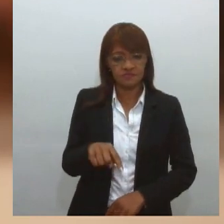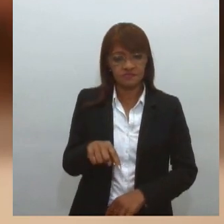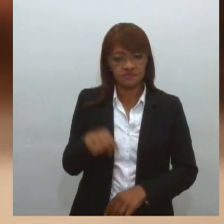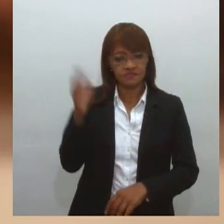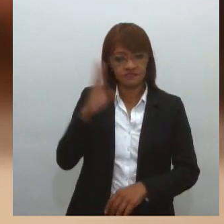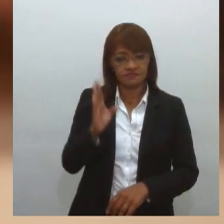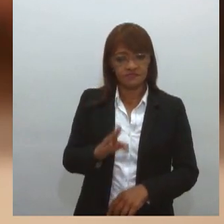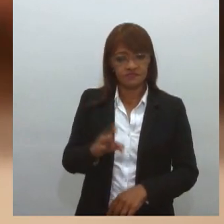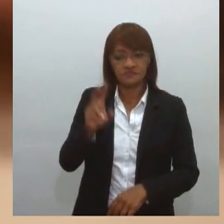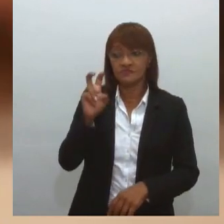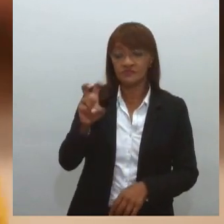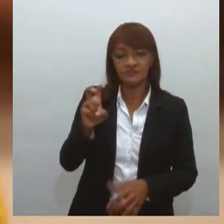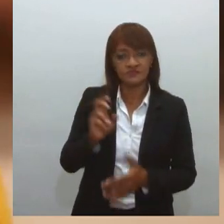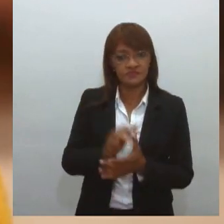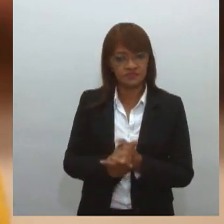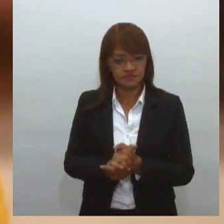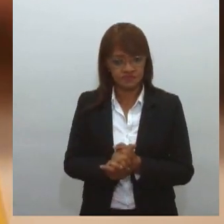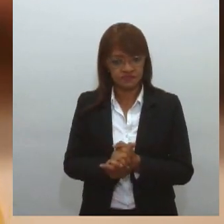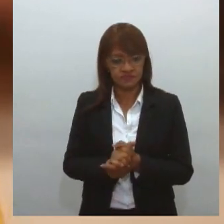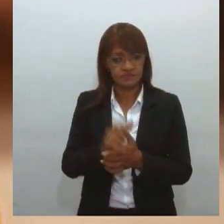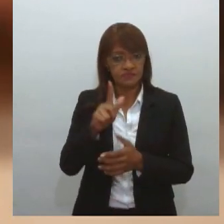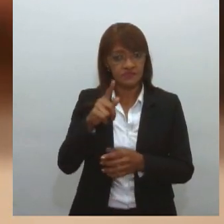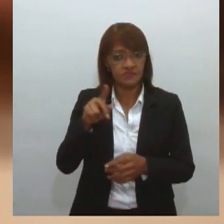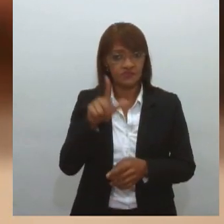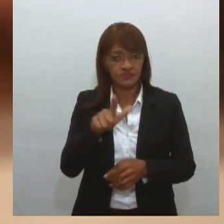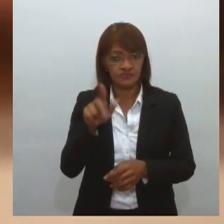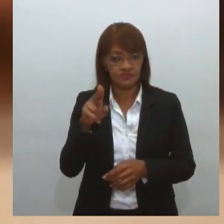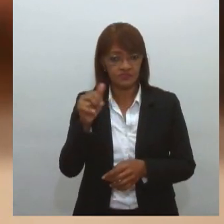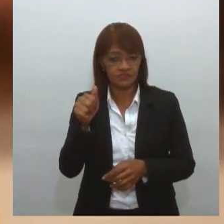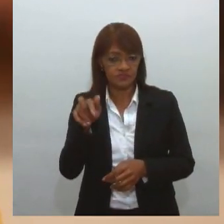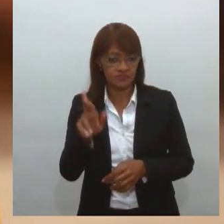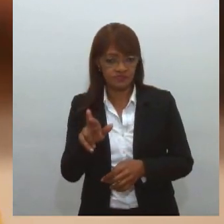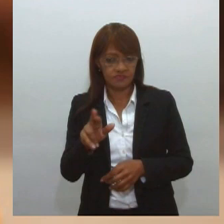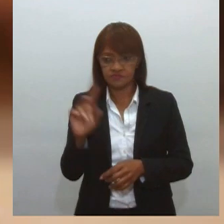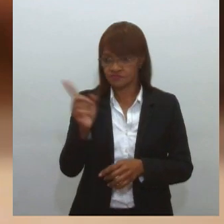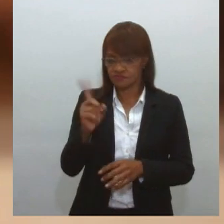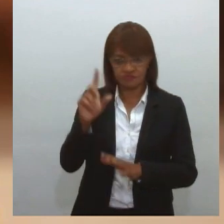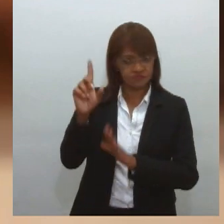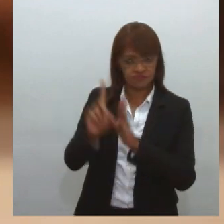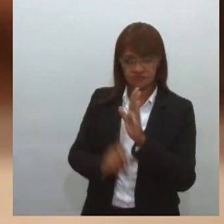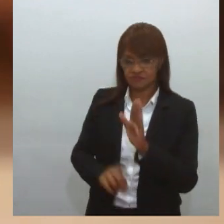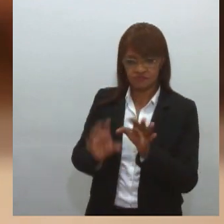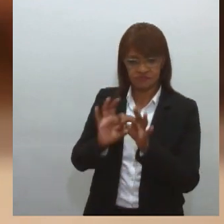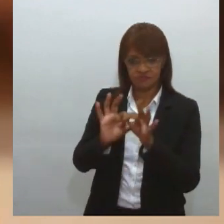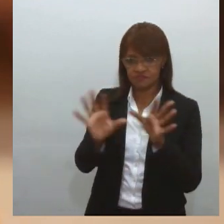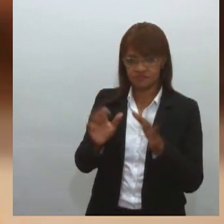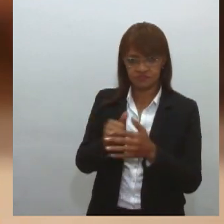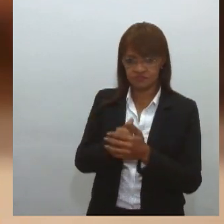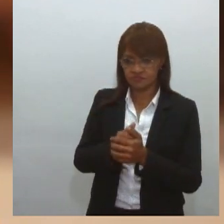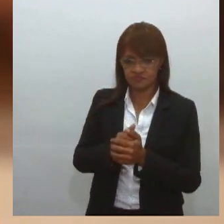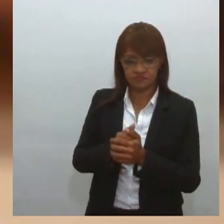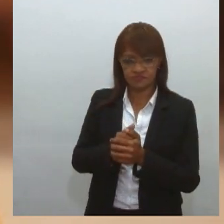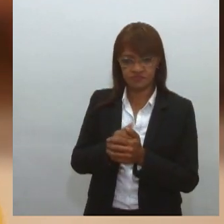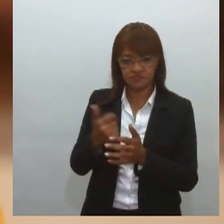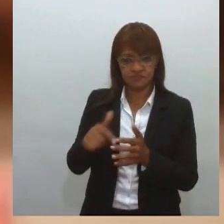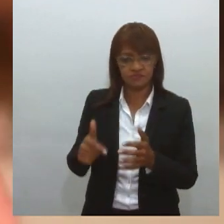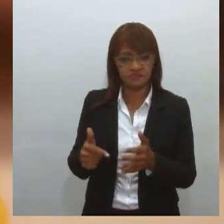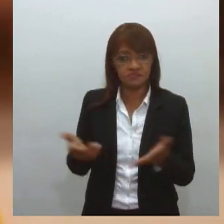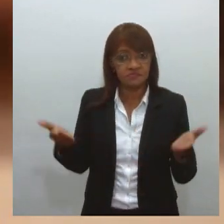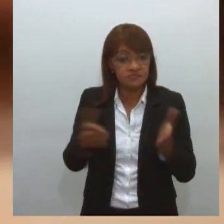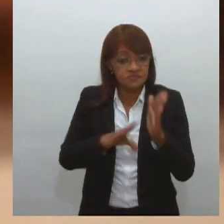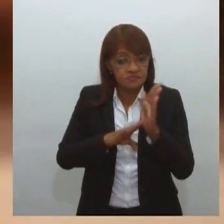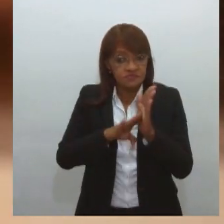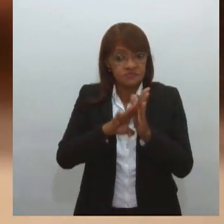ter uma ideia. E isso não é direito de ir e vir. Nós estamos com dados alarmantes de cidadania. Então, a